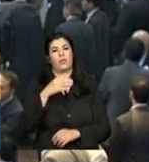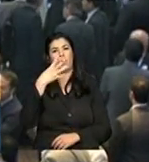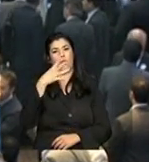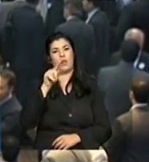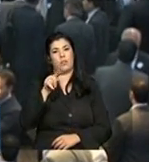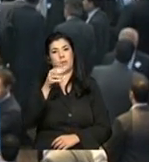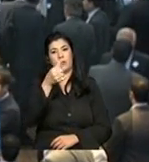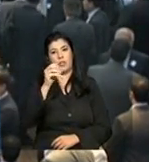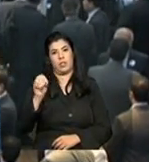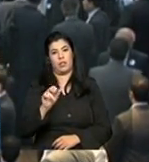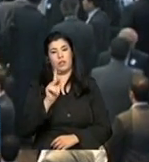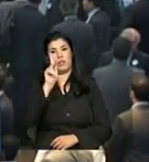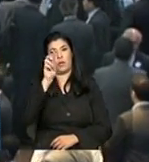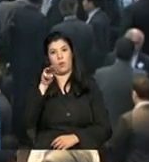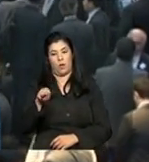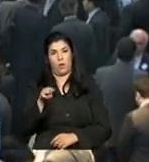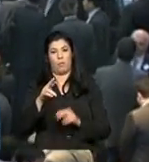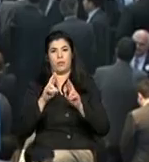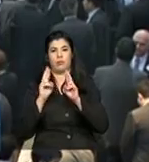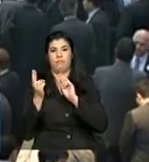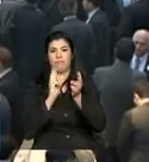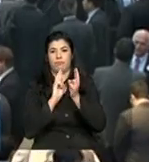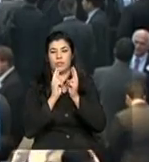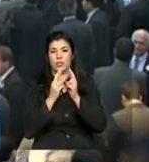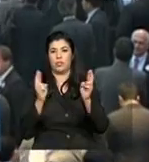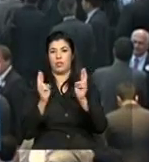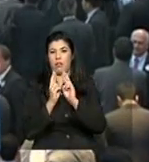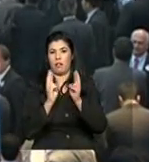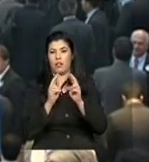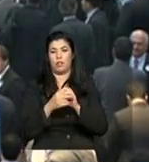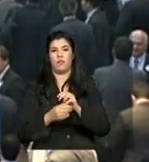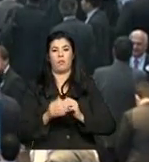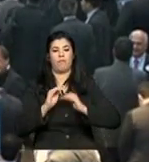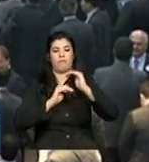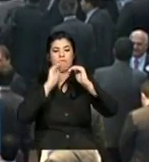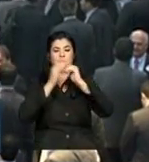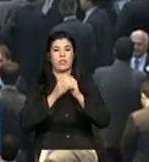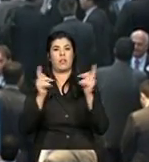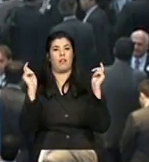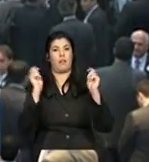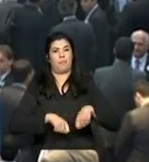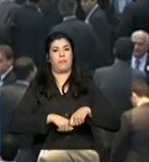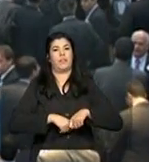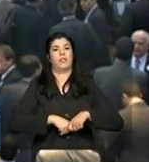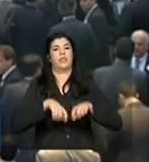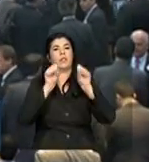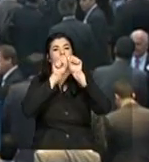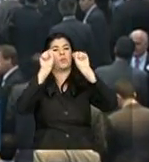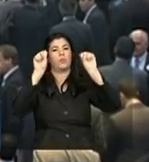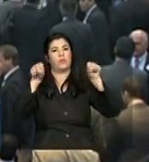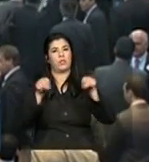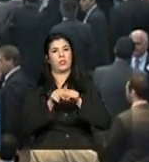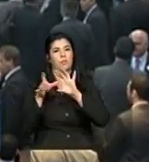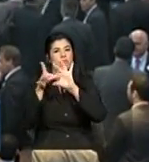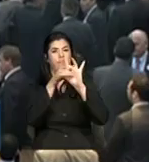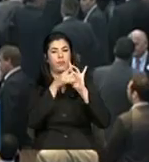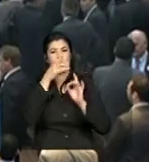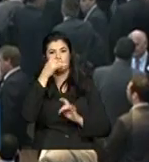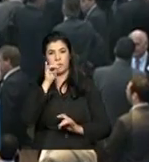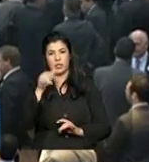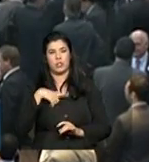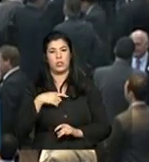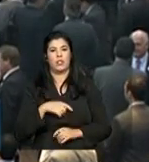4.634 quilômetros de redes que vão aumentar a capacidade do sistema interligado nacional.